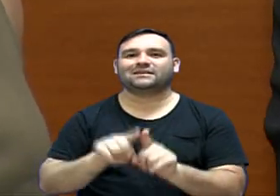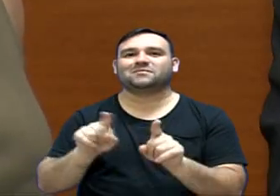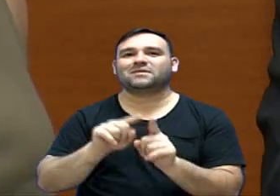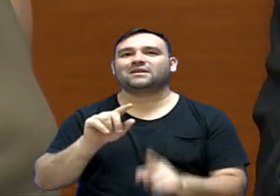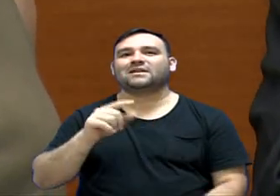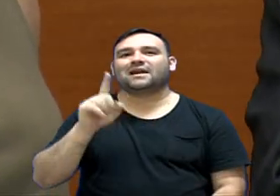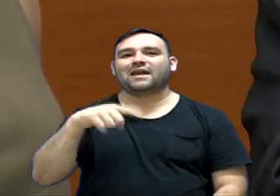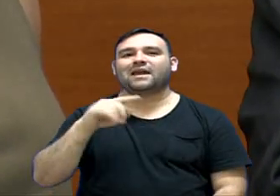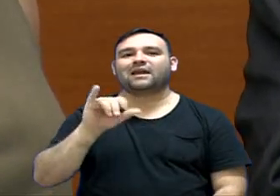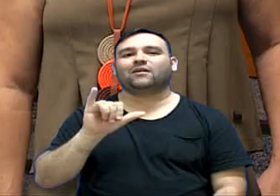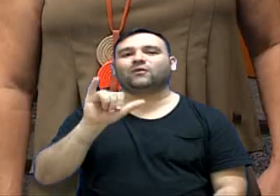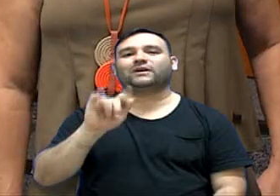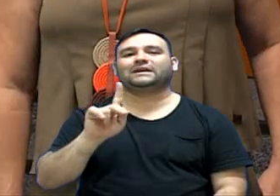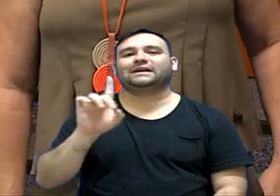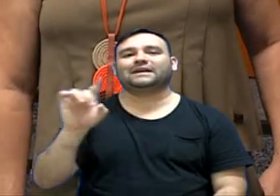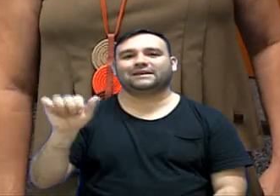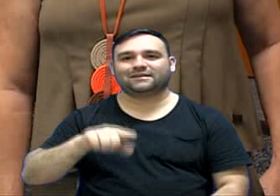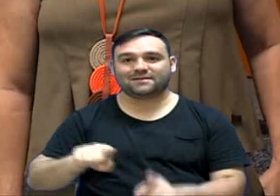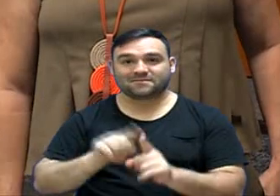Ziqueda.